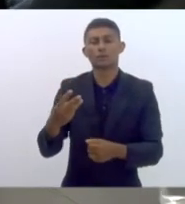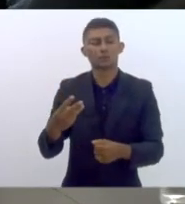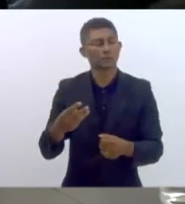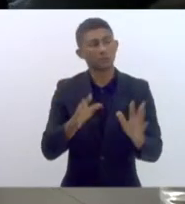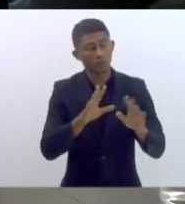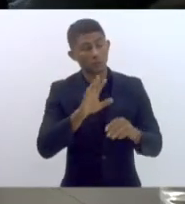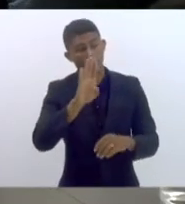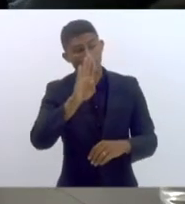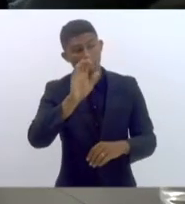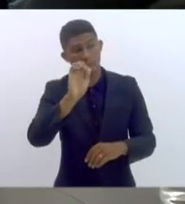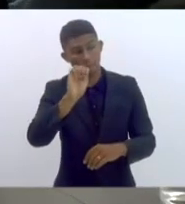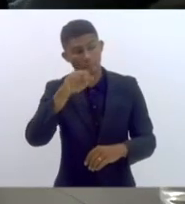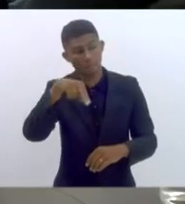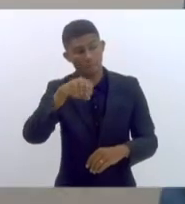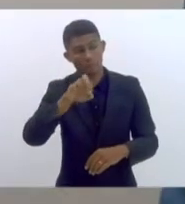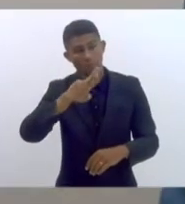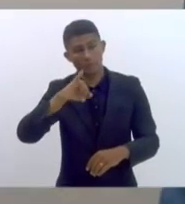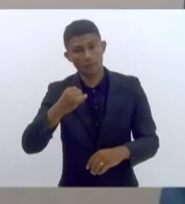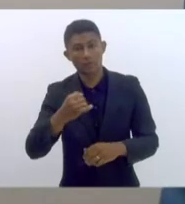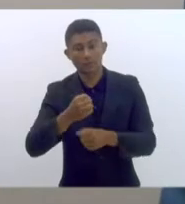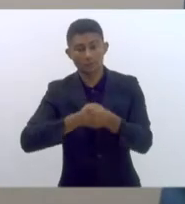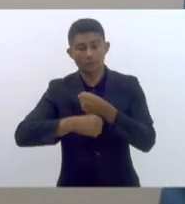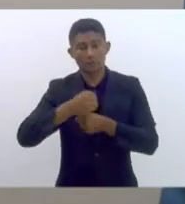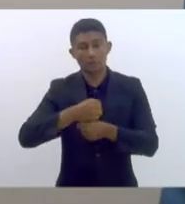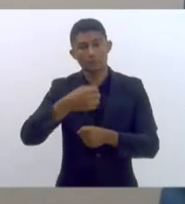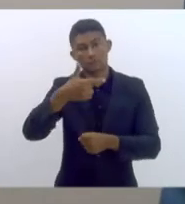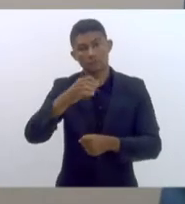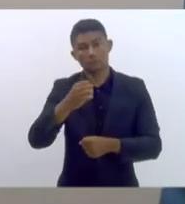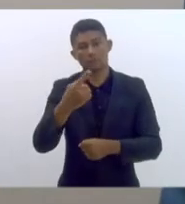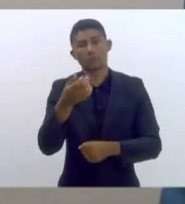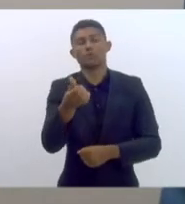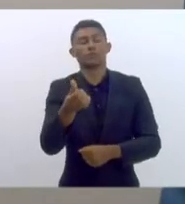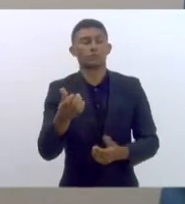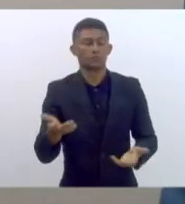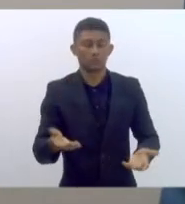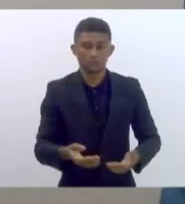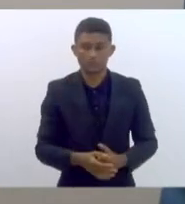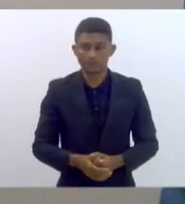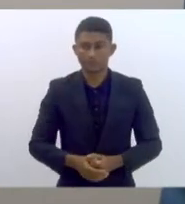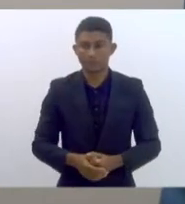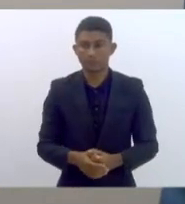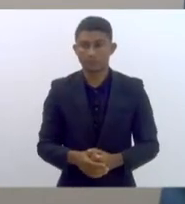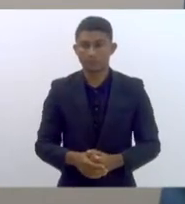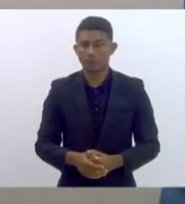16. Pior? É. A partir...